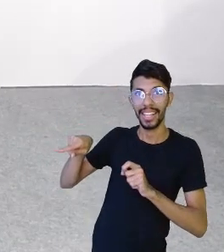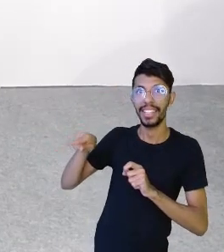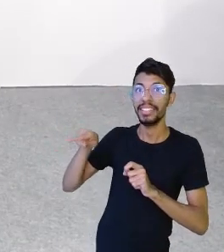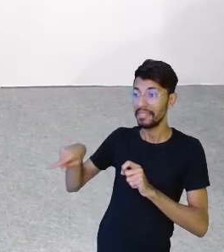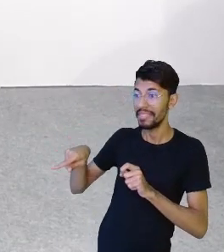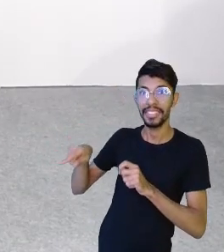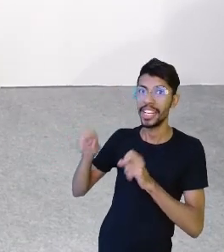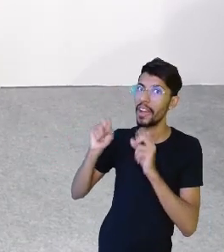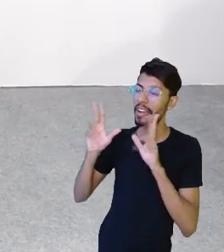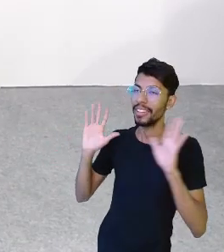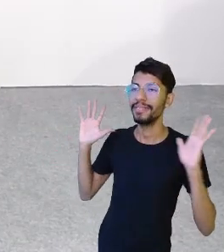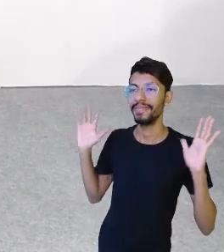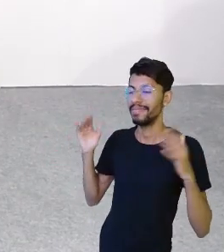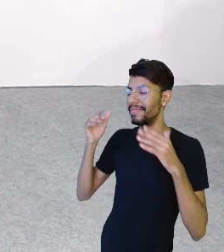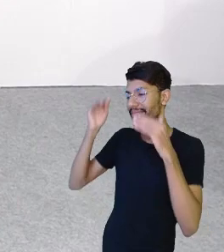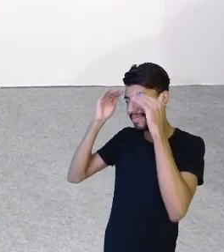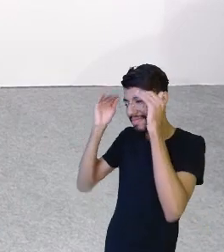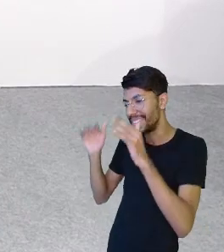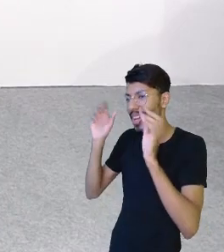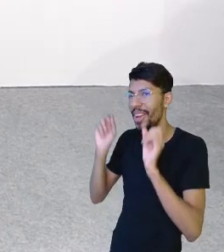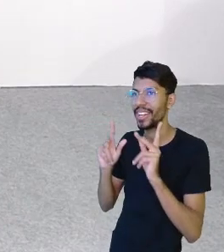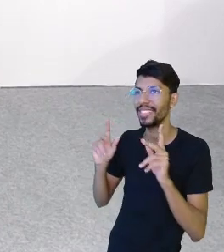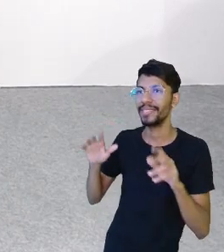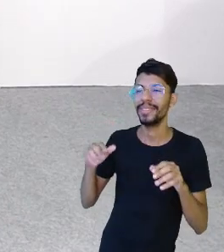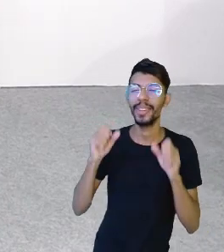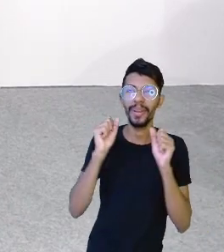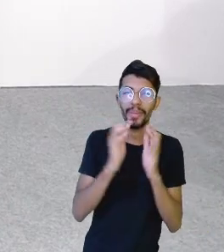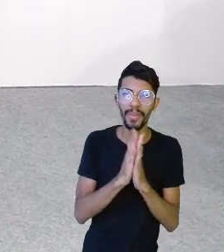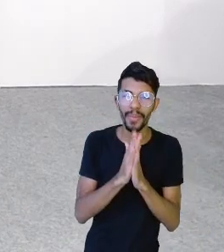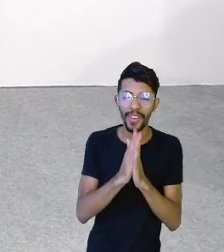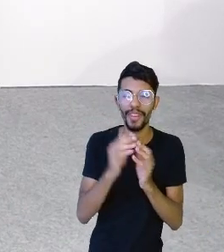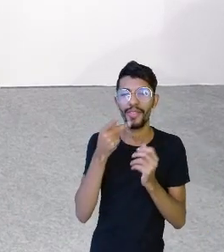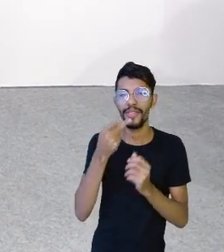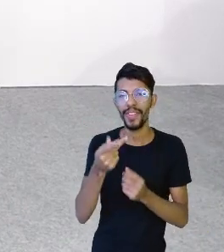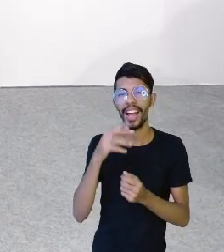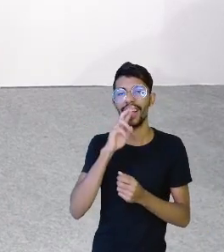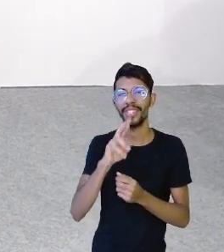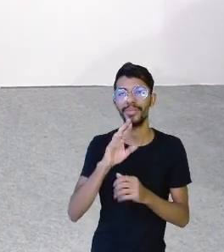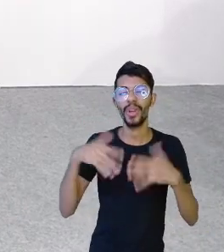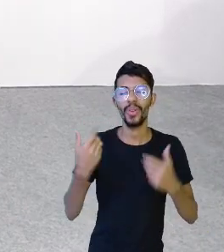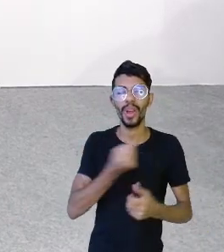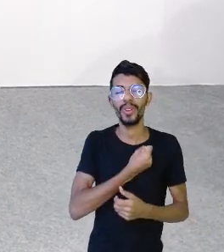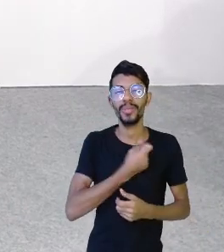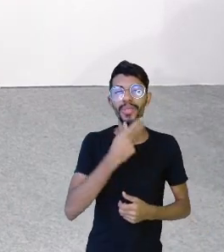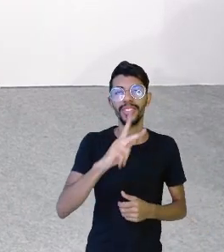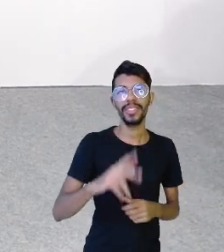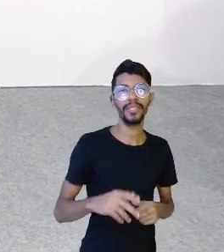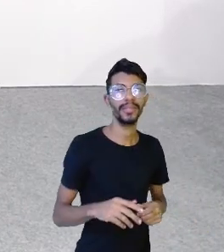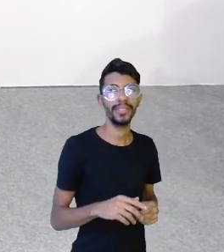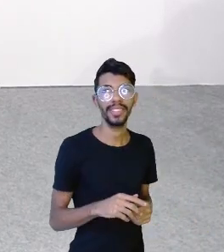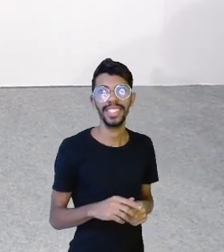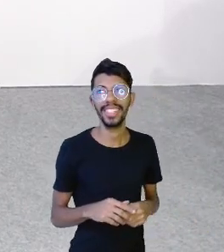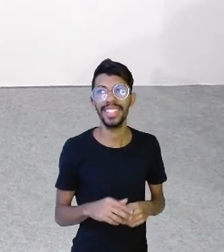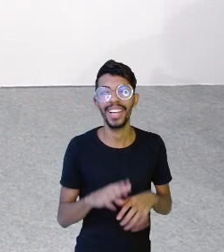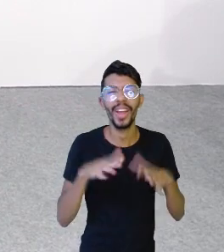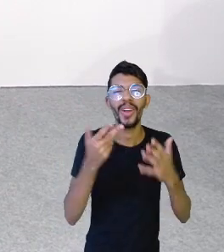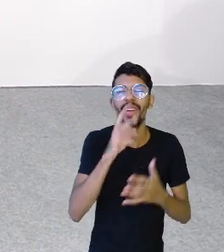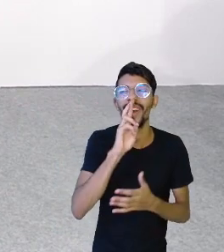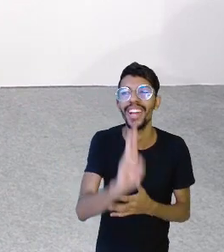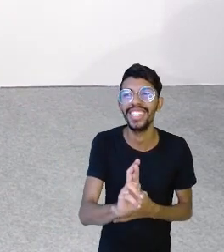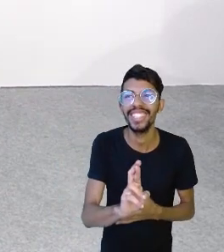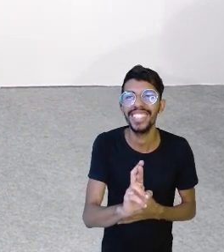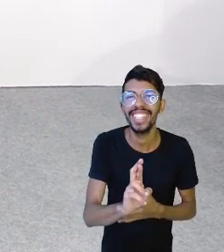Vamos lá, sim. Sandra. Por favor, Sandra, agora. diga aí qual é o número que você está aí na sua testa. Quanto é mesmo?